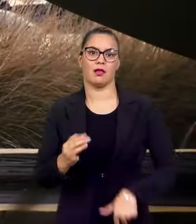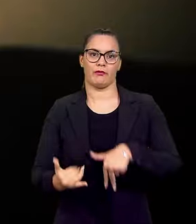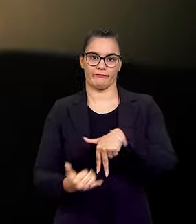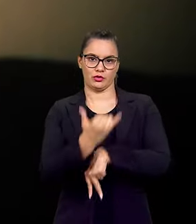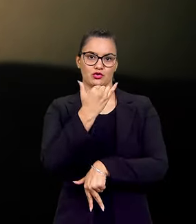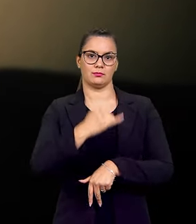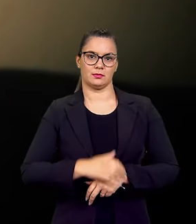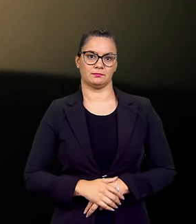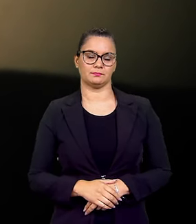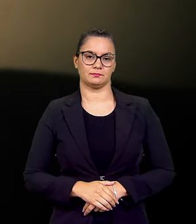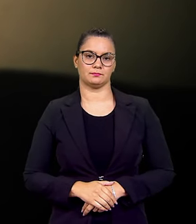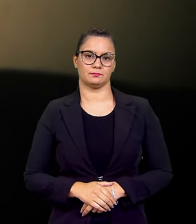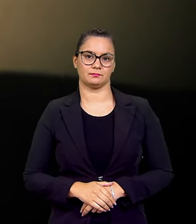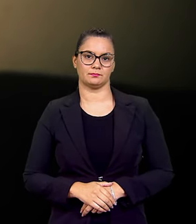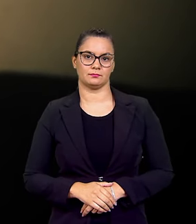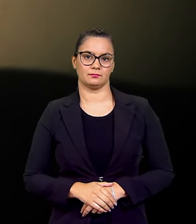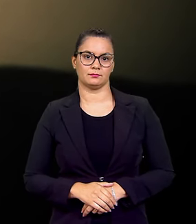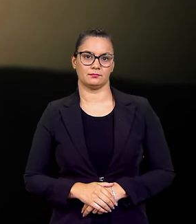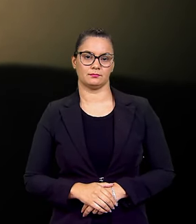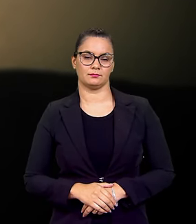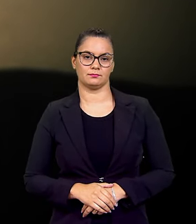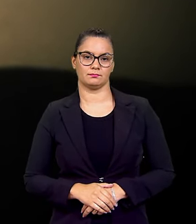vítima.